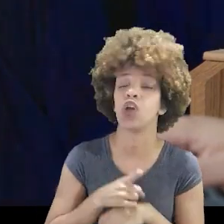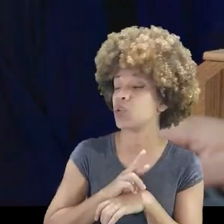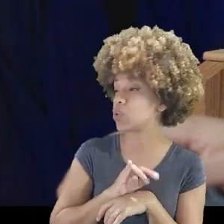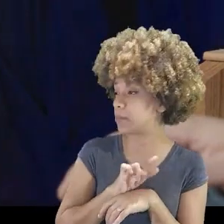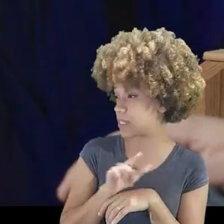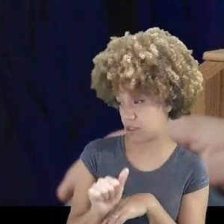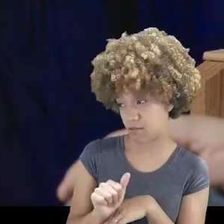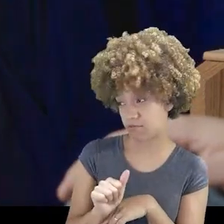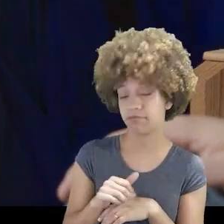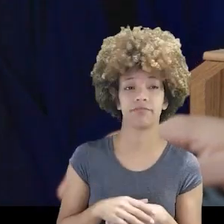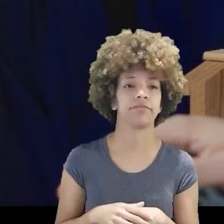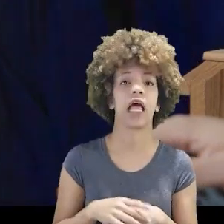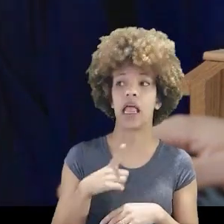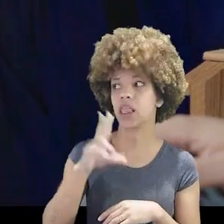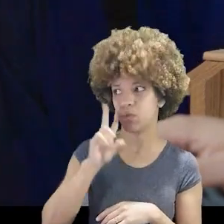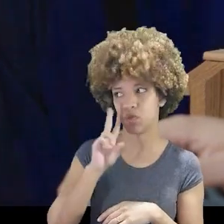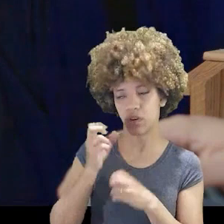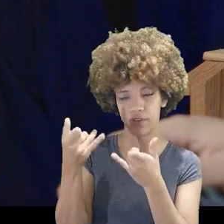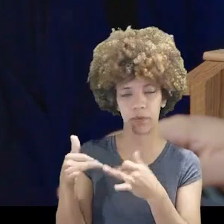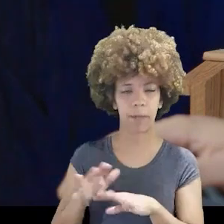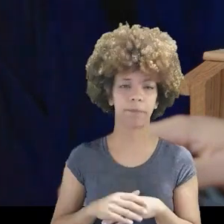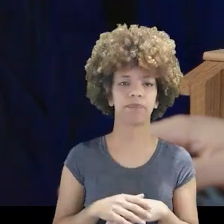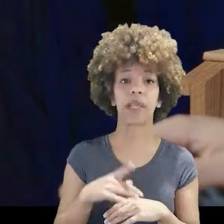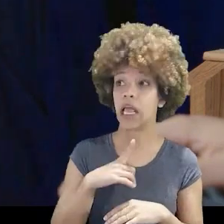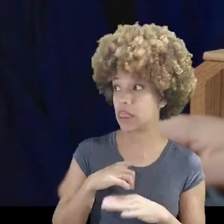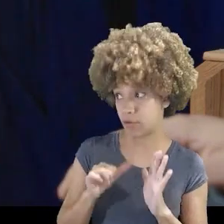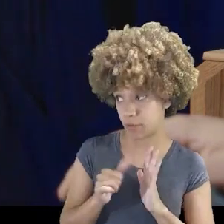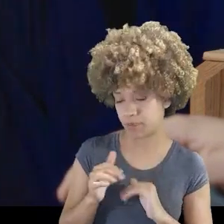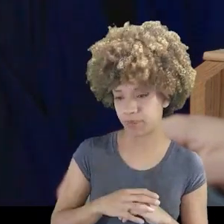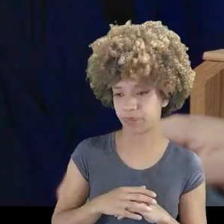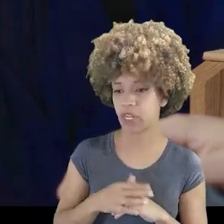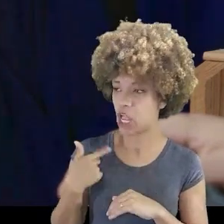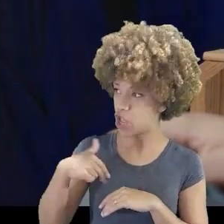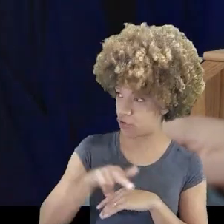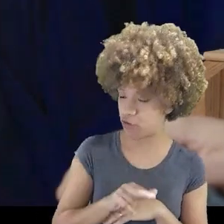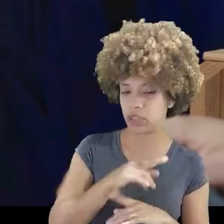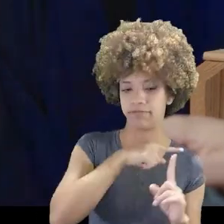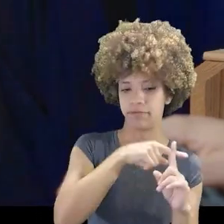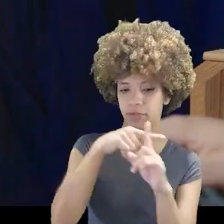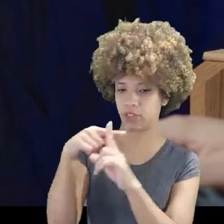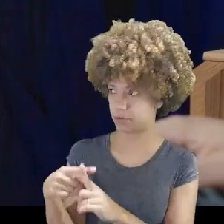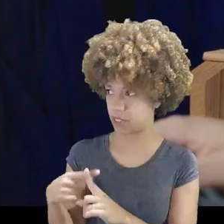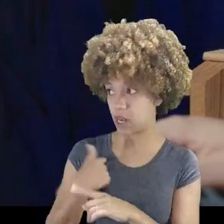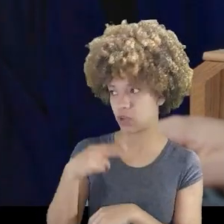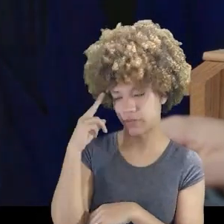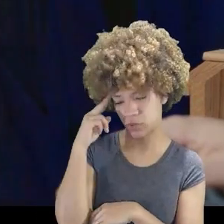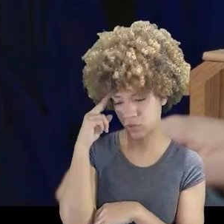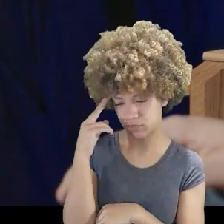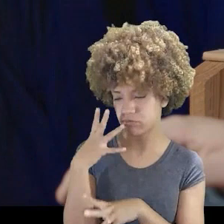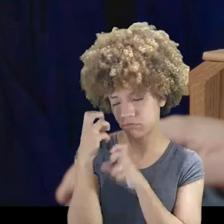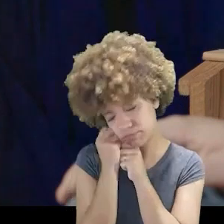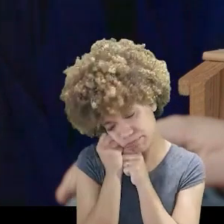muito olha e tem uma história vou contar teve uma vez a gente tava no cemitério eu tava dormindo tá